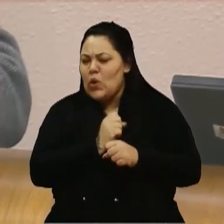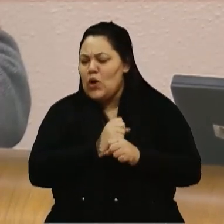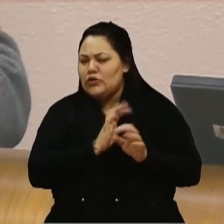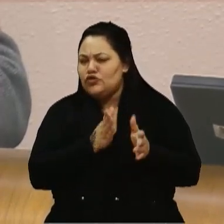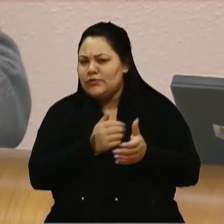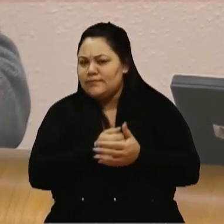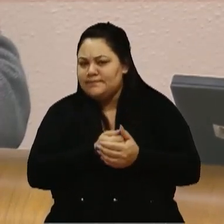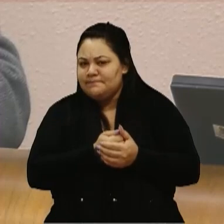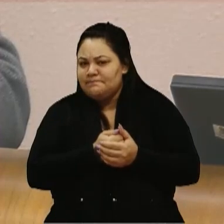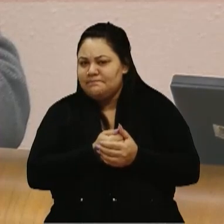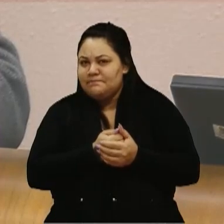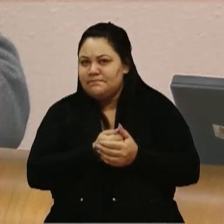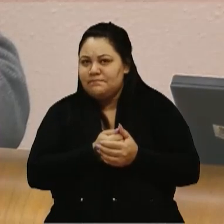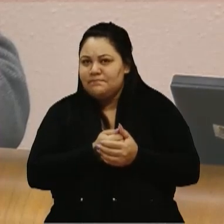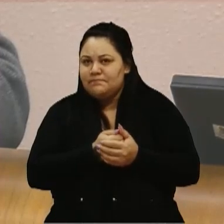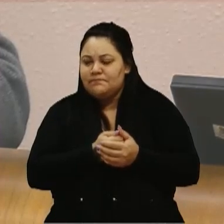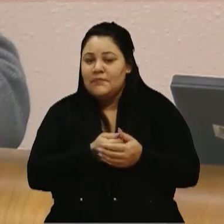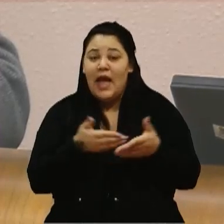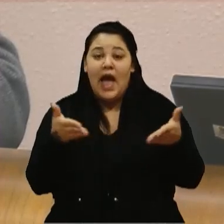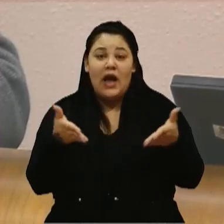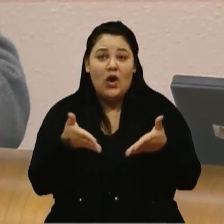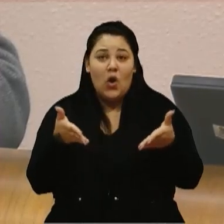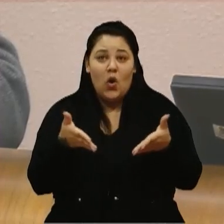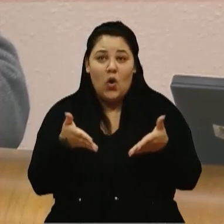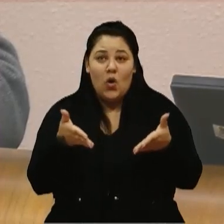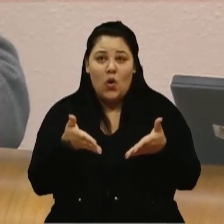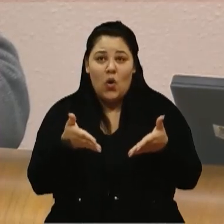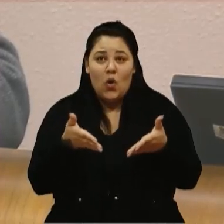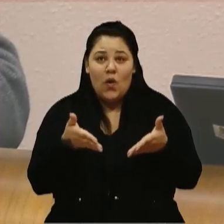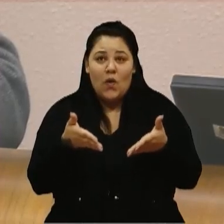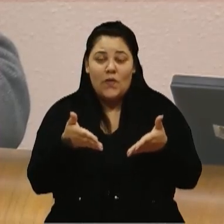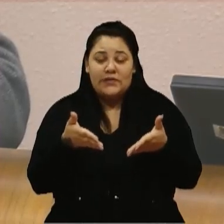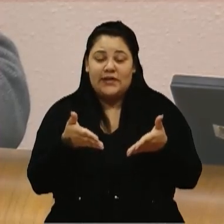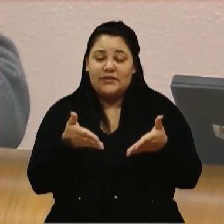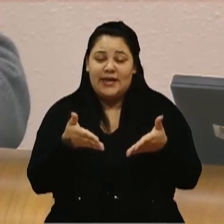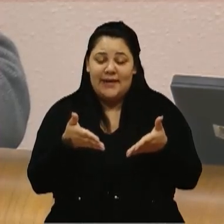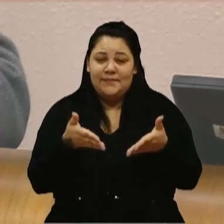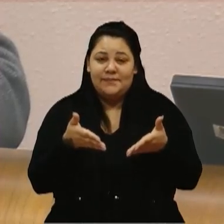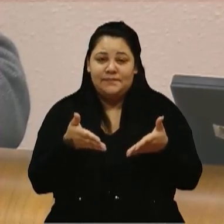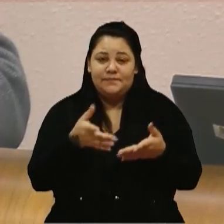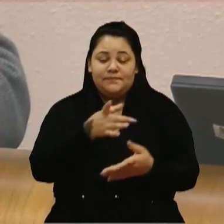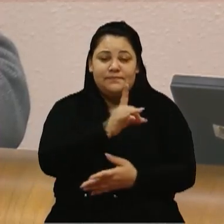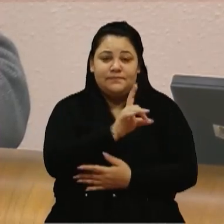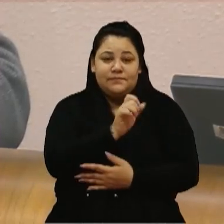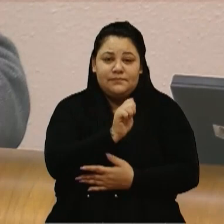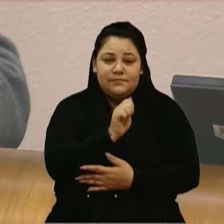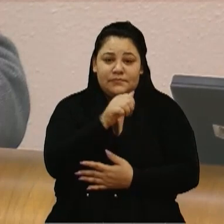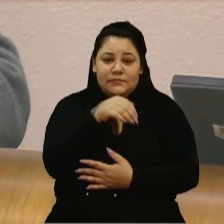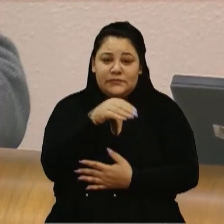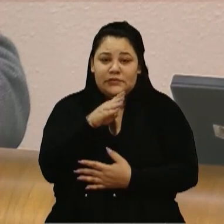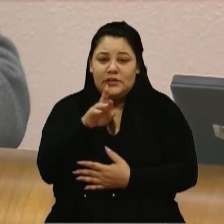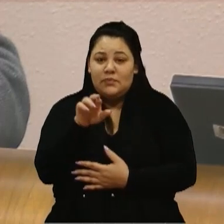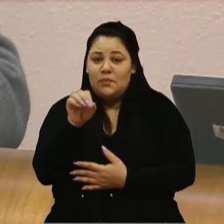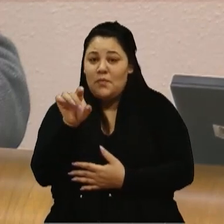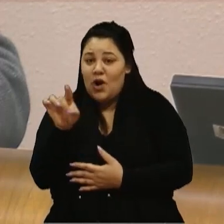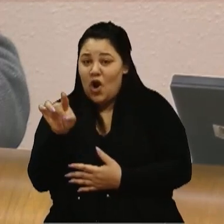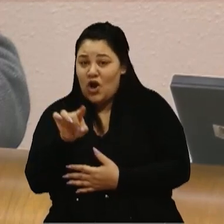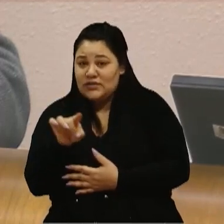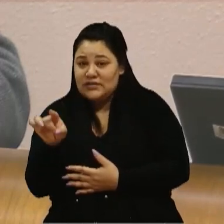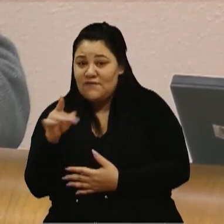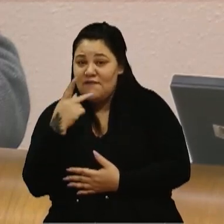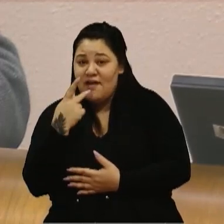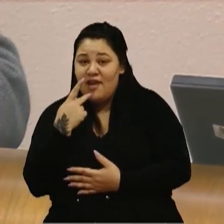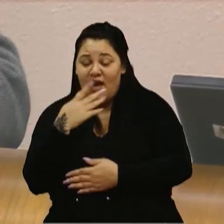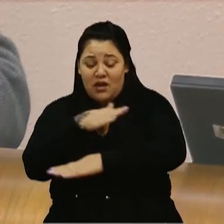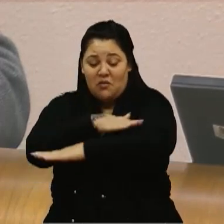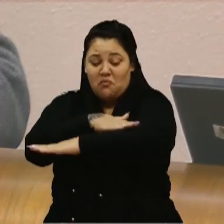E agora, o D'Ambros veio com uma história de que não vão calçar toda a nossa rua, que